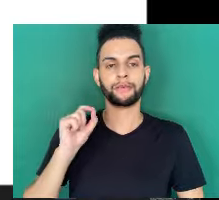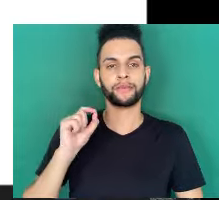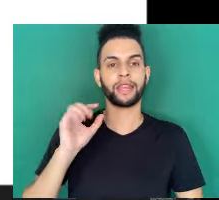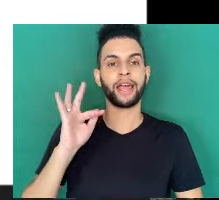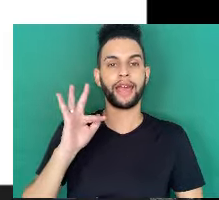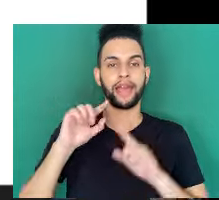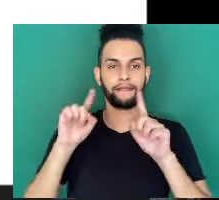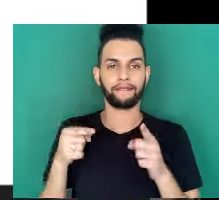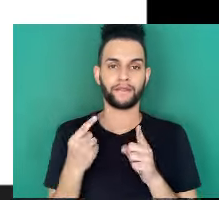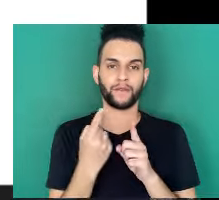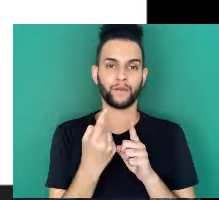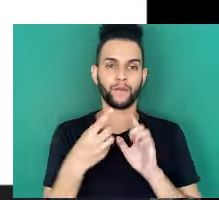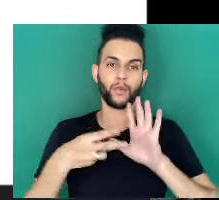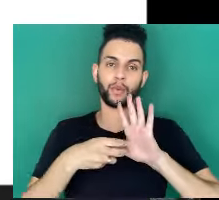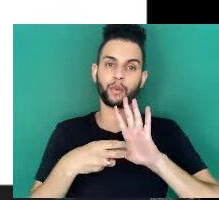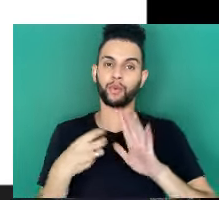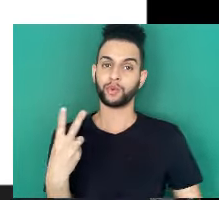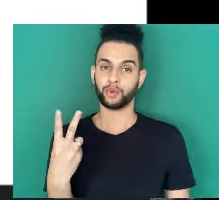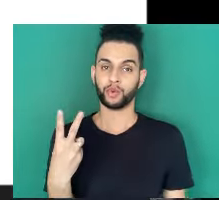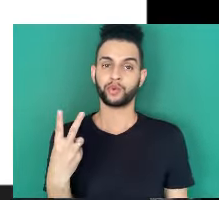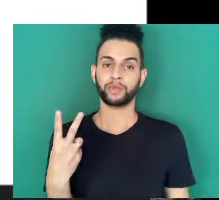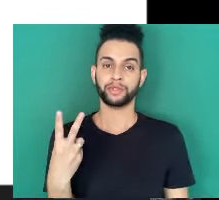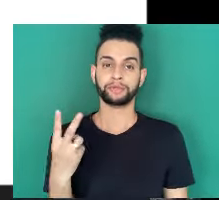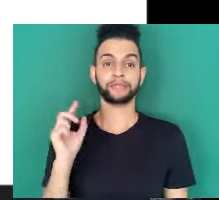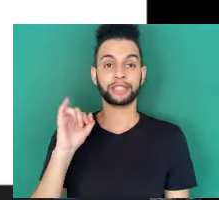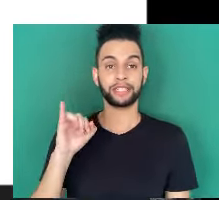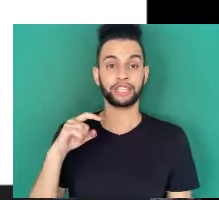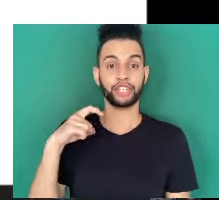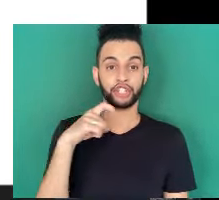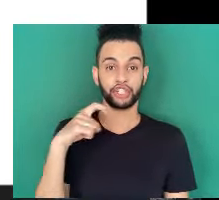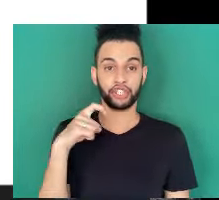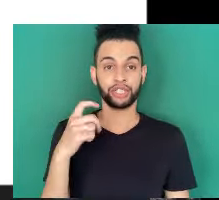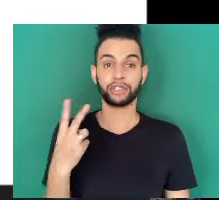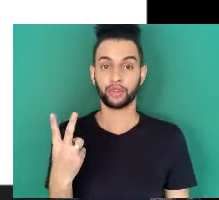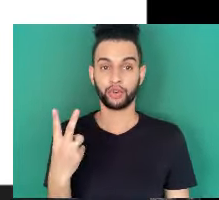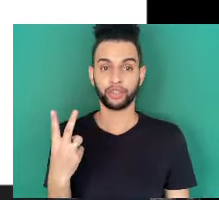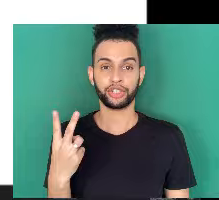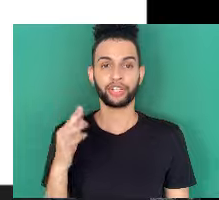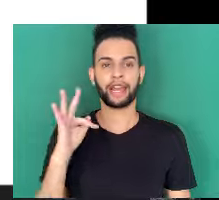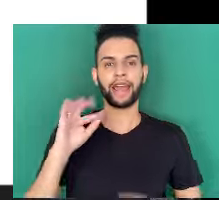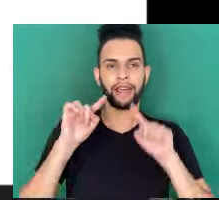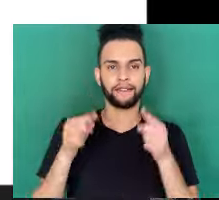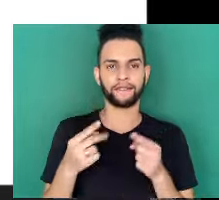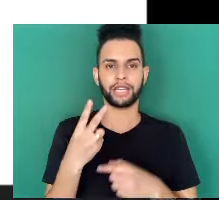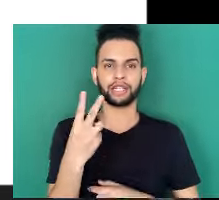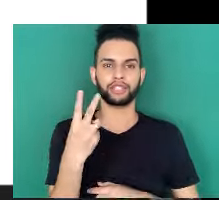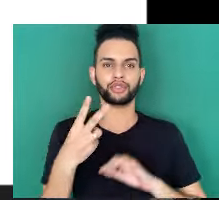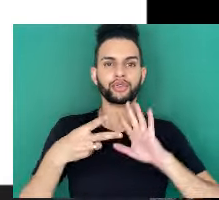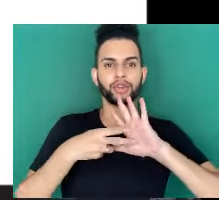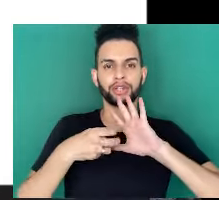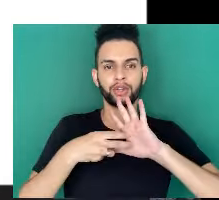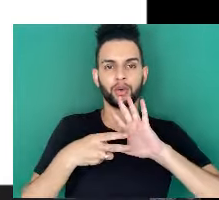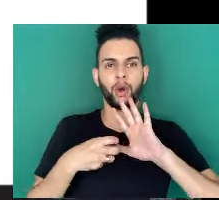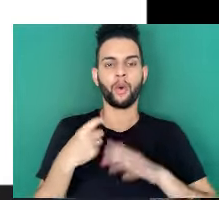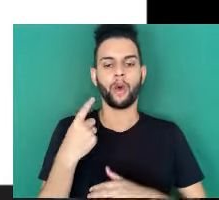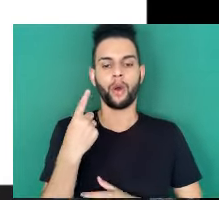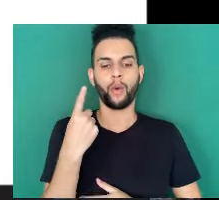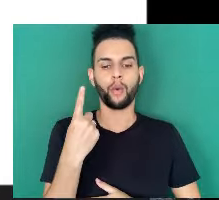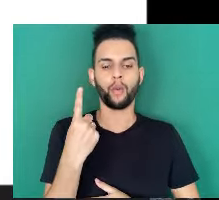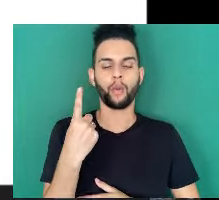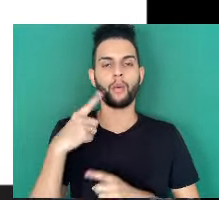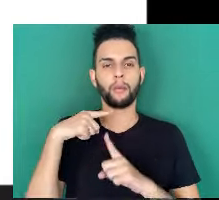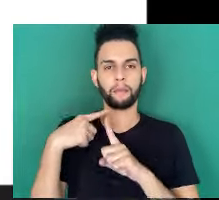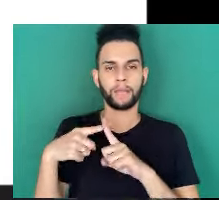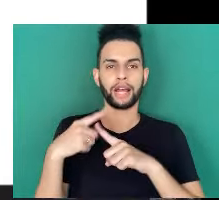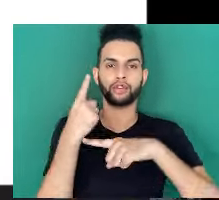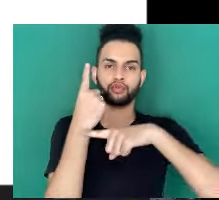1 dá 2. Né? Quando x é 2, o f de 2 dá 1 mais